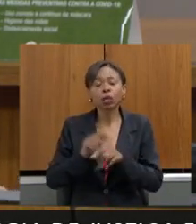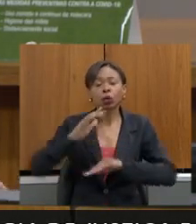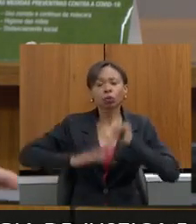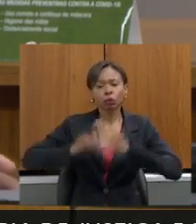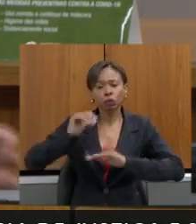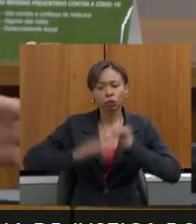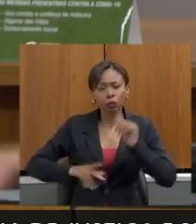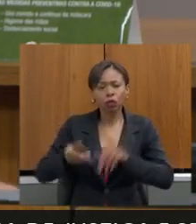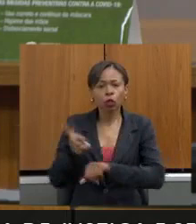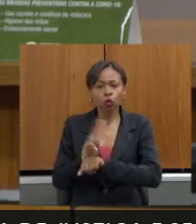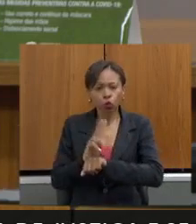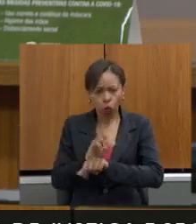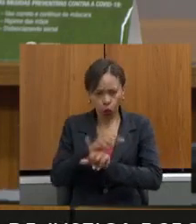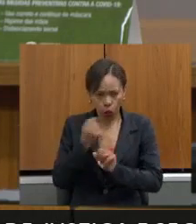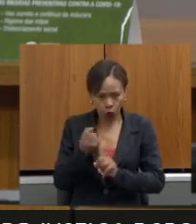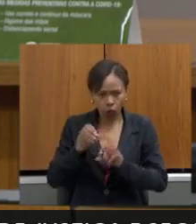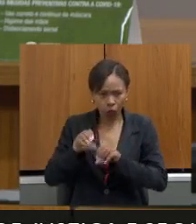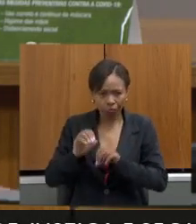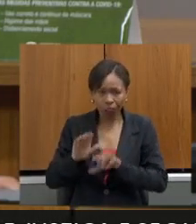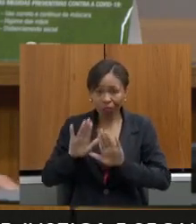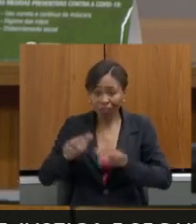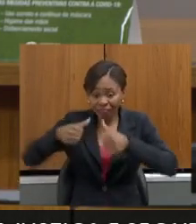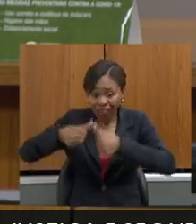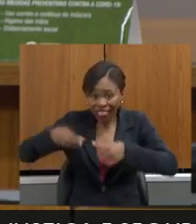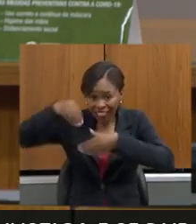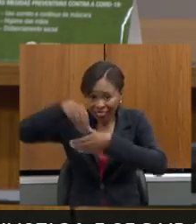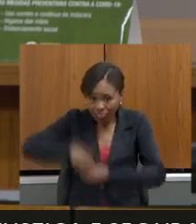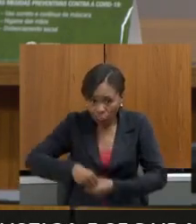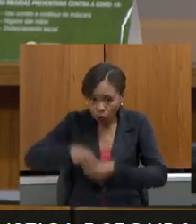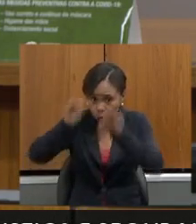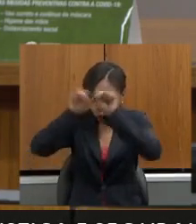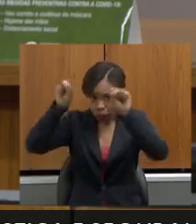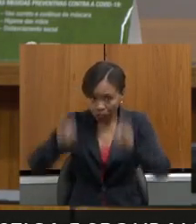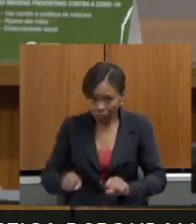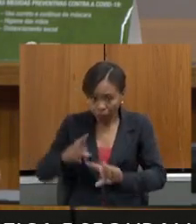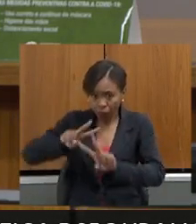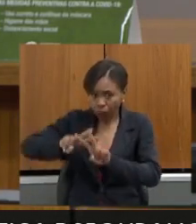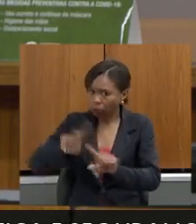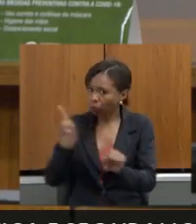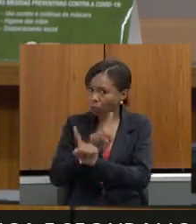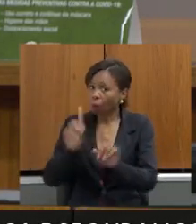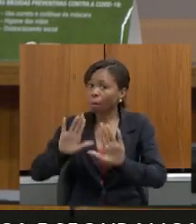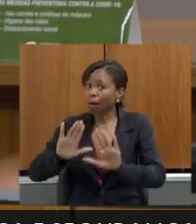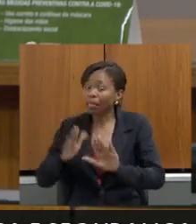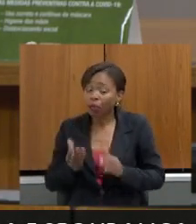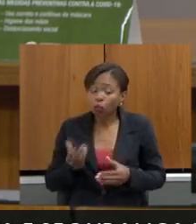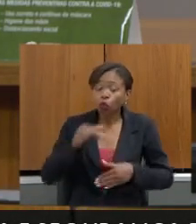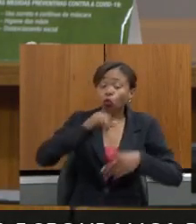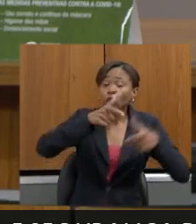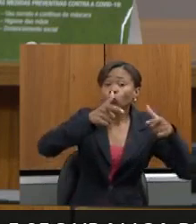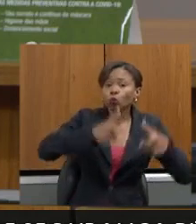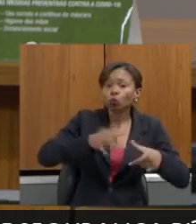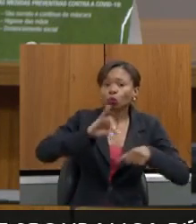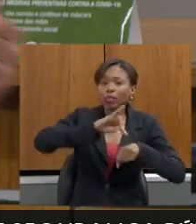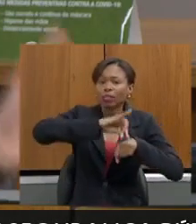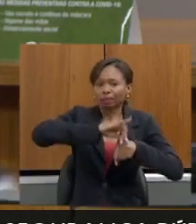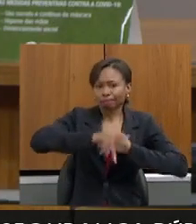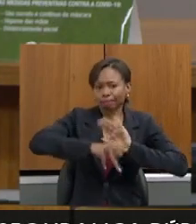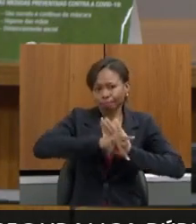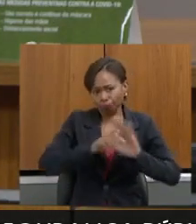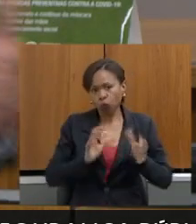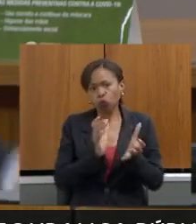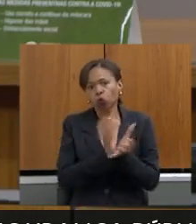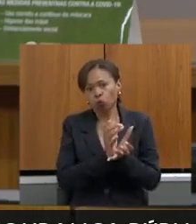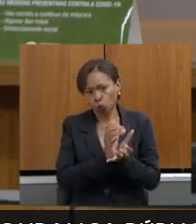projeto-piloto que a gente vai fazendo não fique mais dentro das unidades então a gente fiquem numa sede do grupo tarde que você acionados quando for necessário